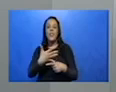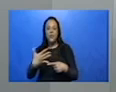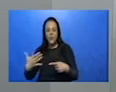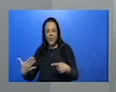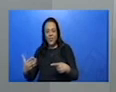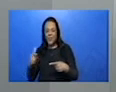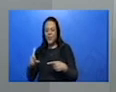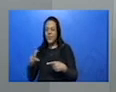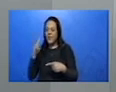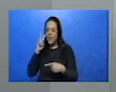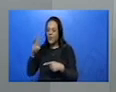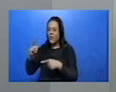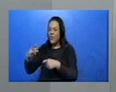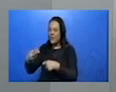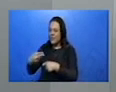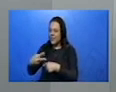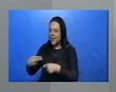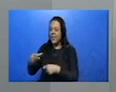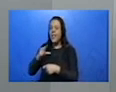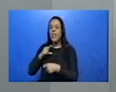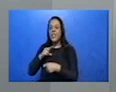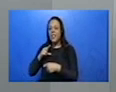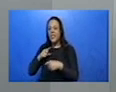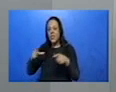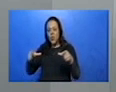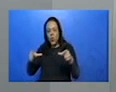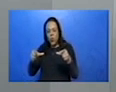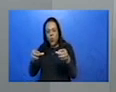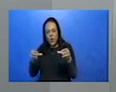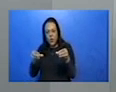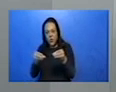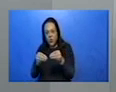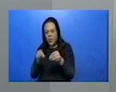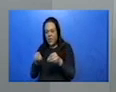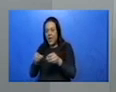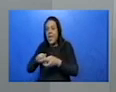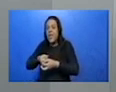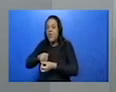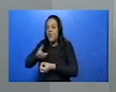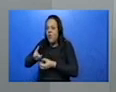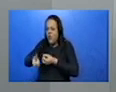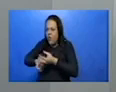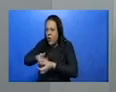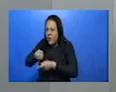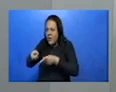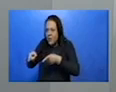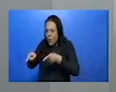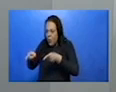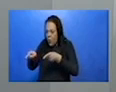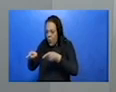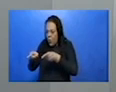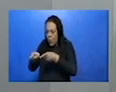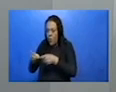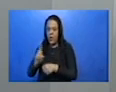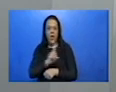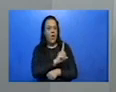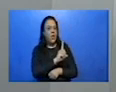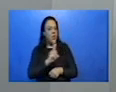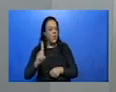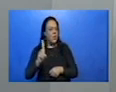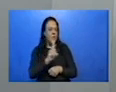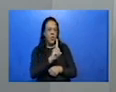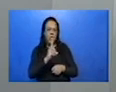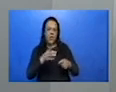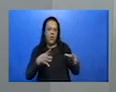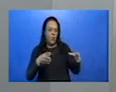tem um resuminho lá, aquele resuminho, é a sinopse. Por que não é um resumo? Porque o resumo geralmente tem o começo, o